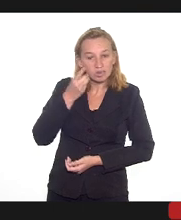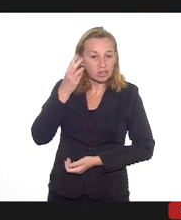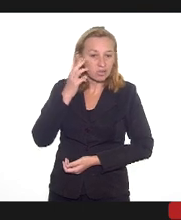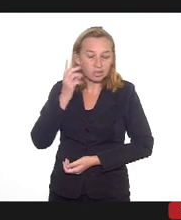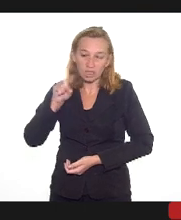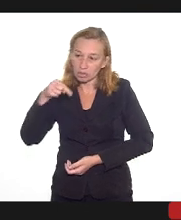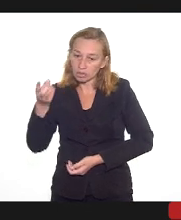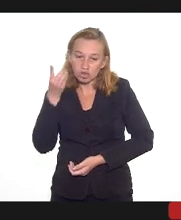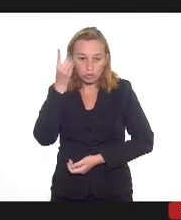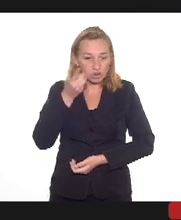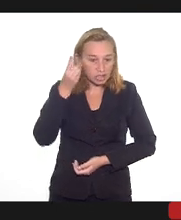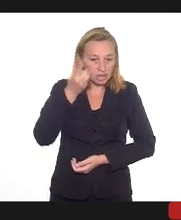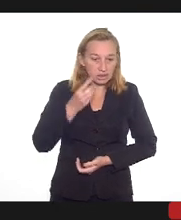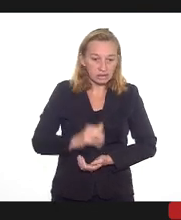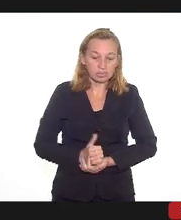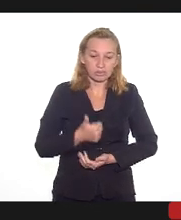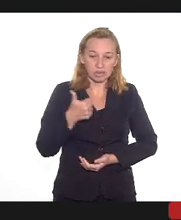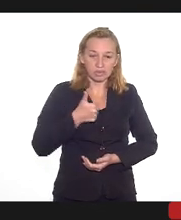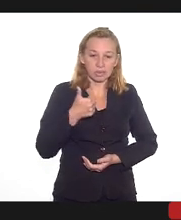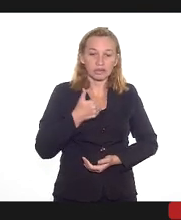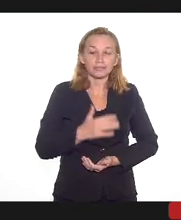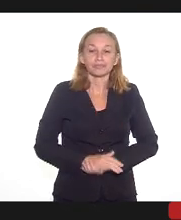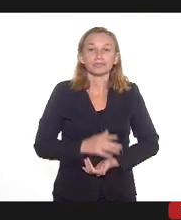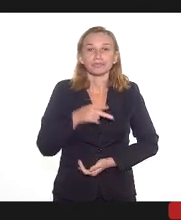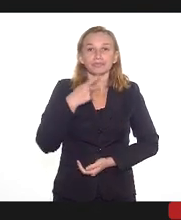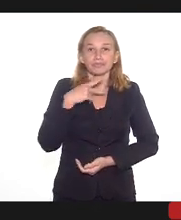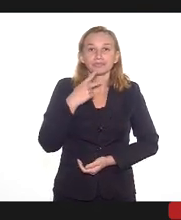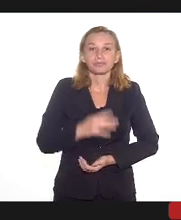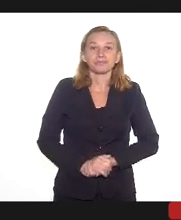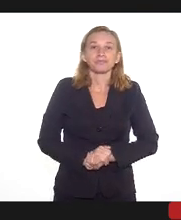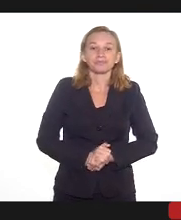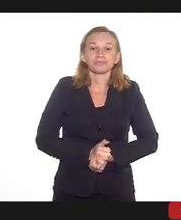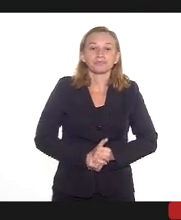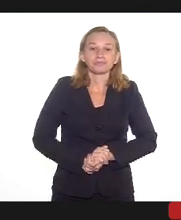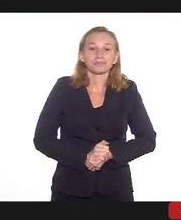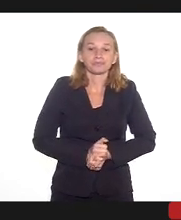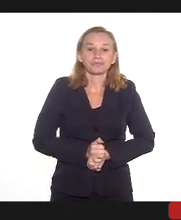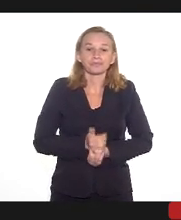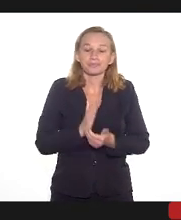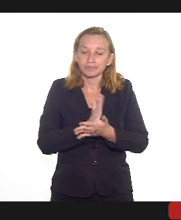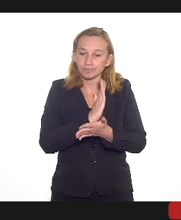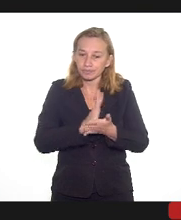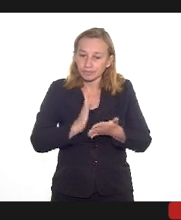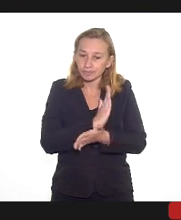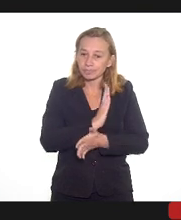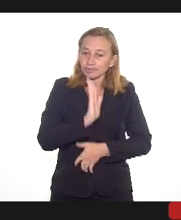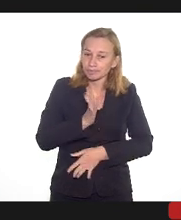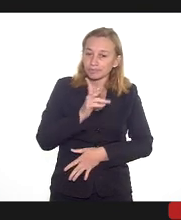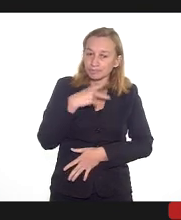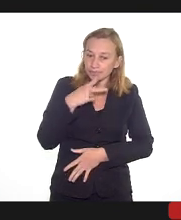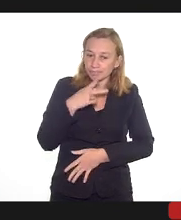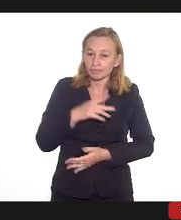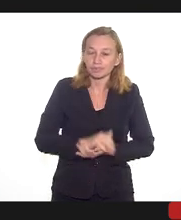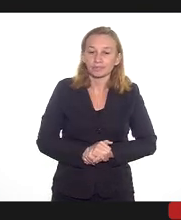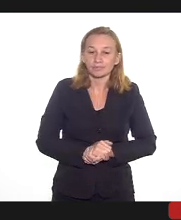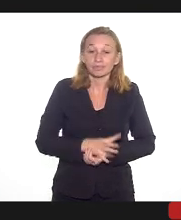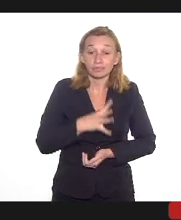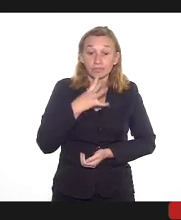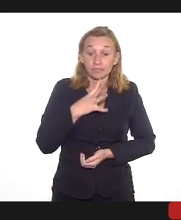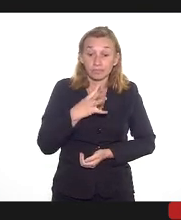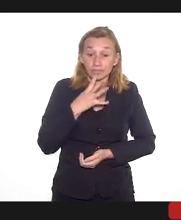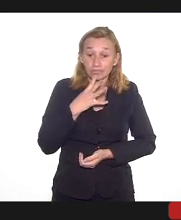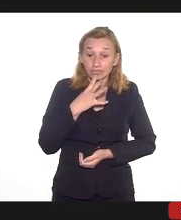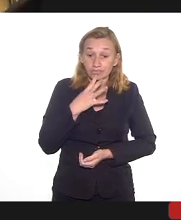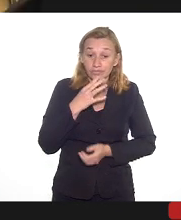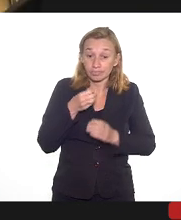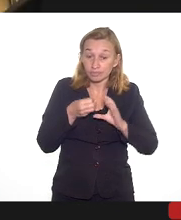deputados, primeiramente a nossa palavra, conforme alguns anteriormente assim o fizeram, reconhecendo